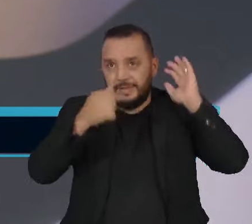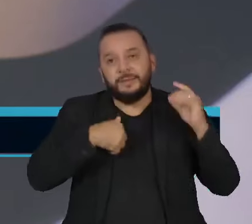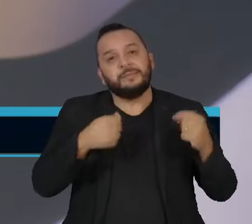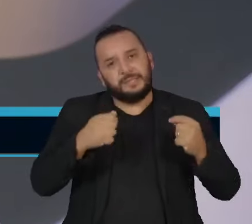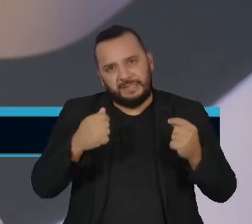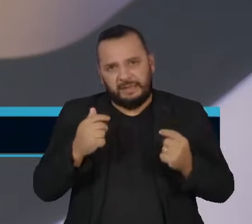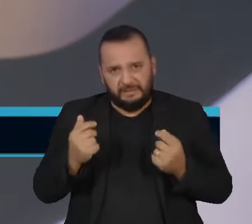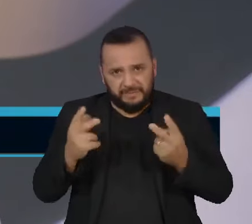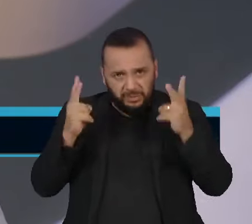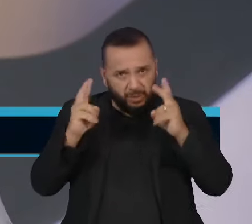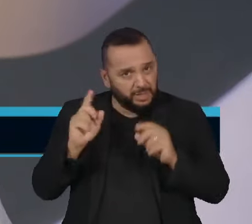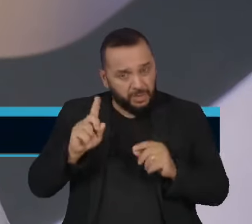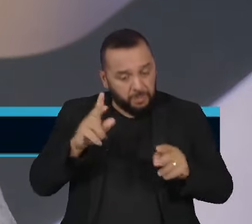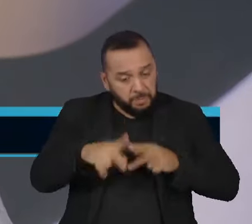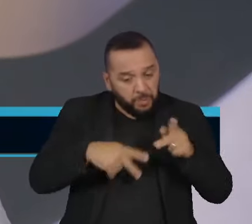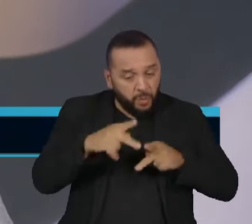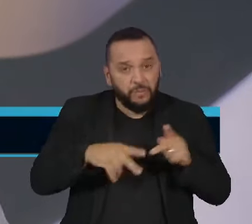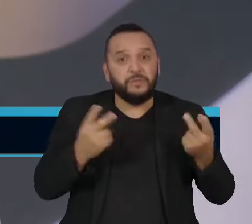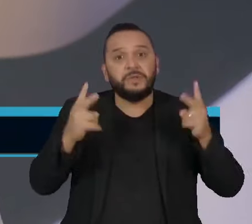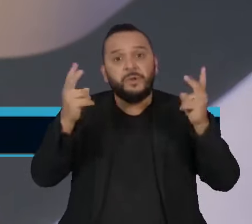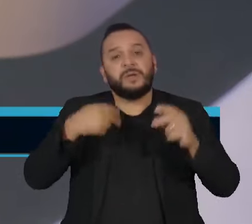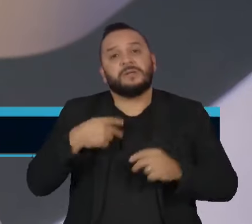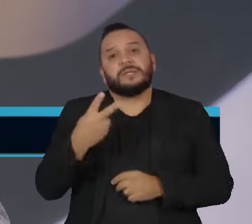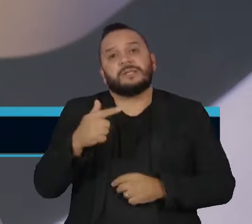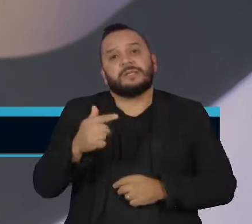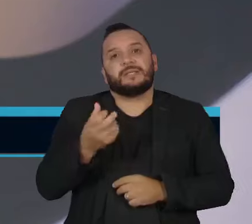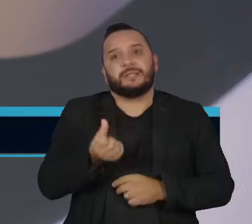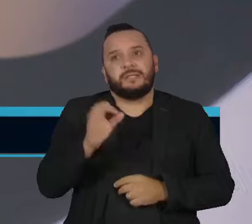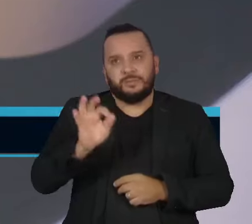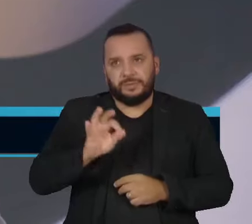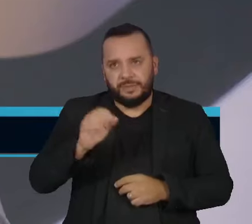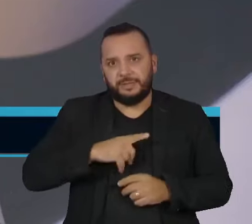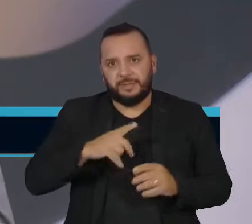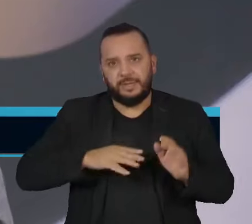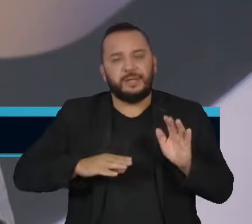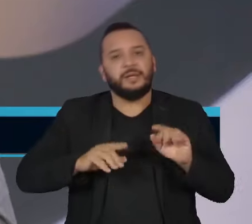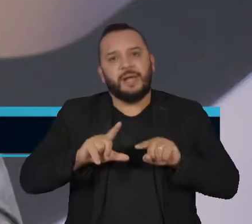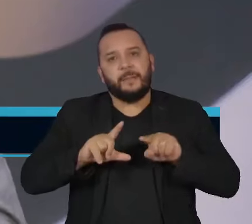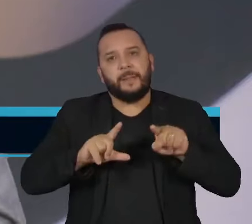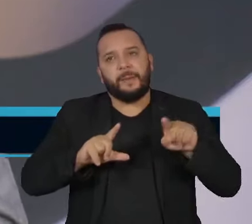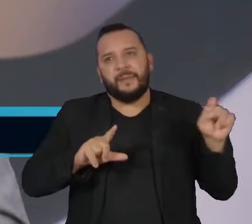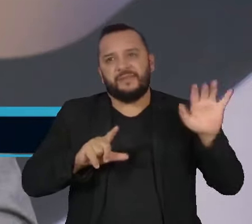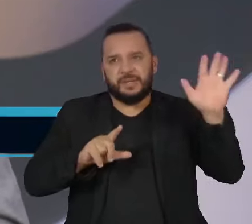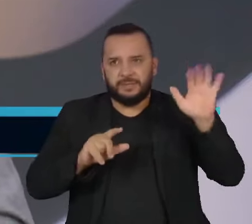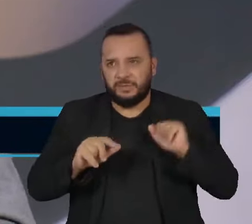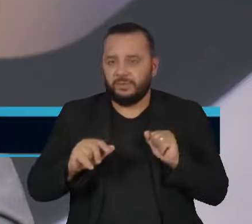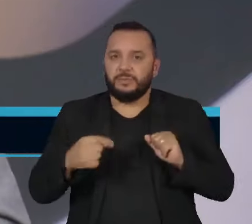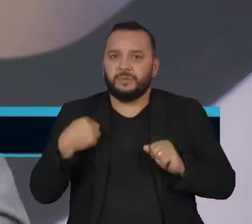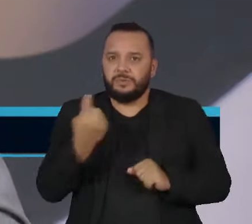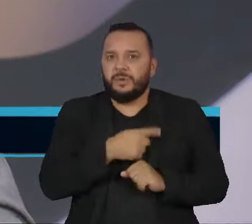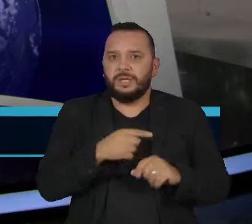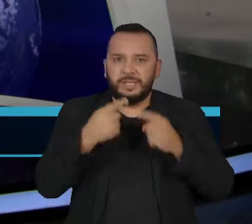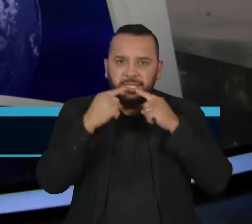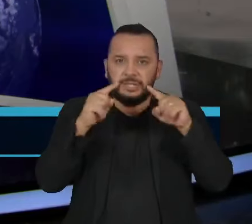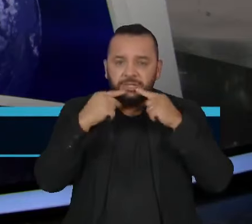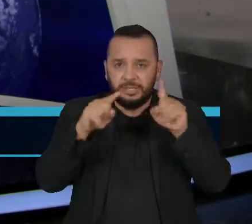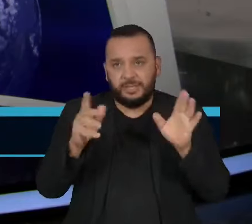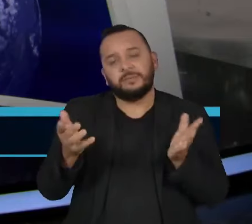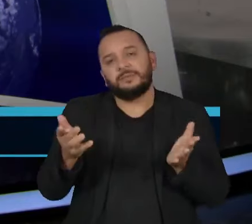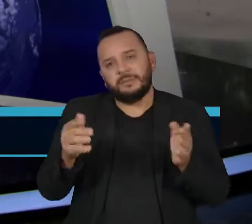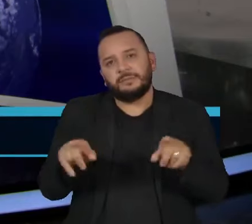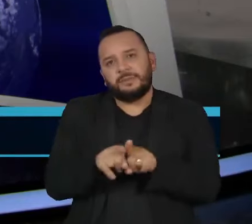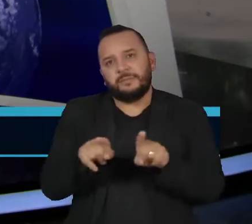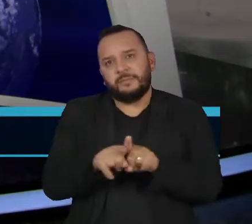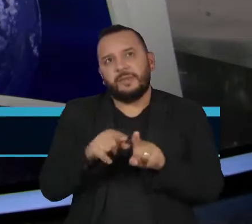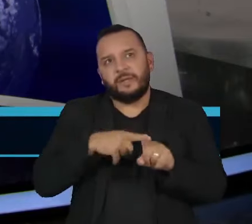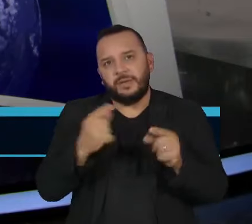que precisa ganhar. A gente está vendo os números, 276% de inflação. A gente tá aqui, né, criticando, né, e